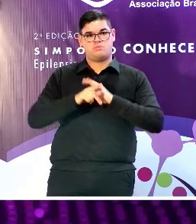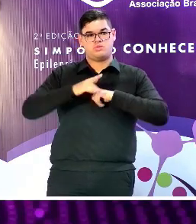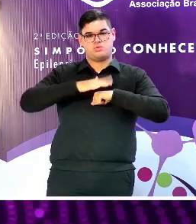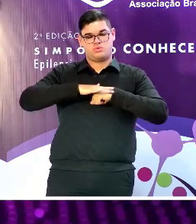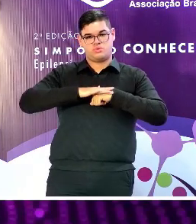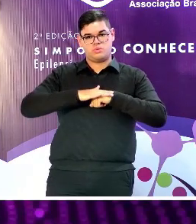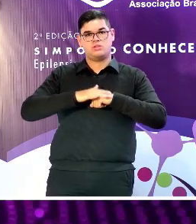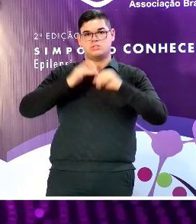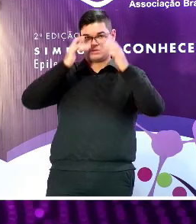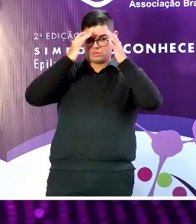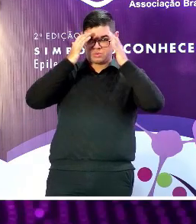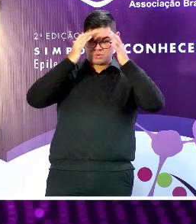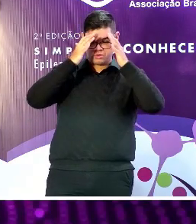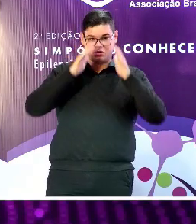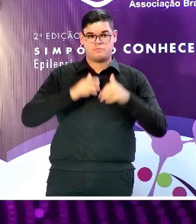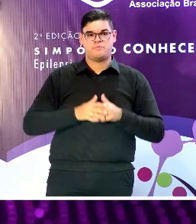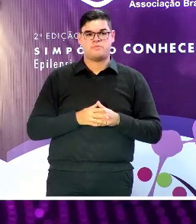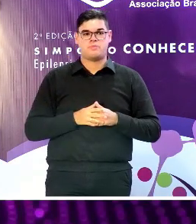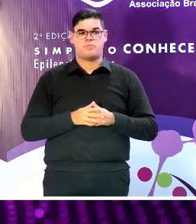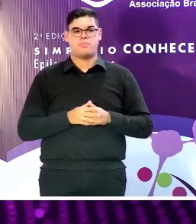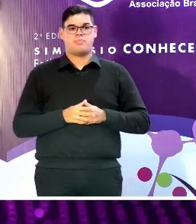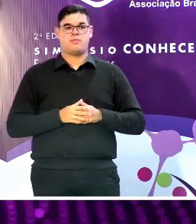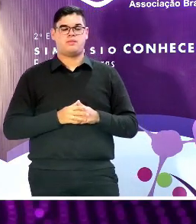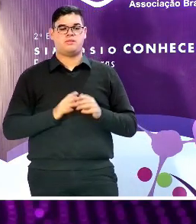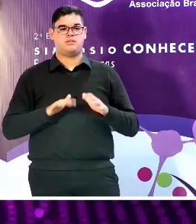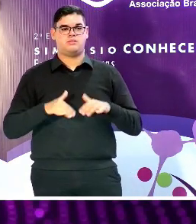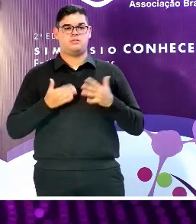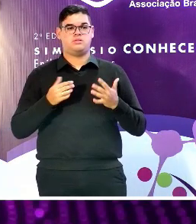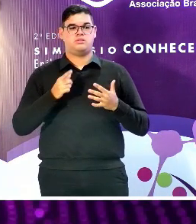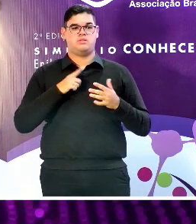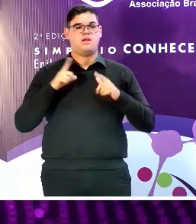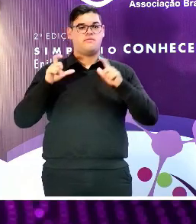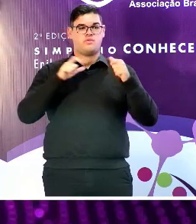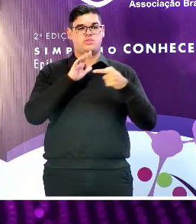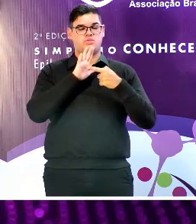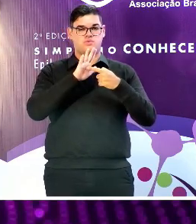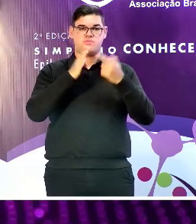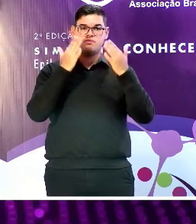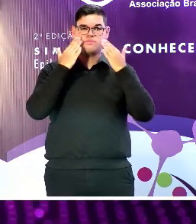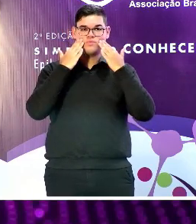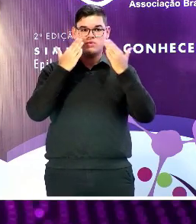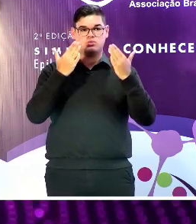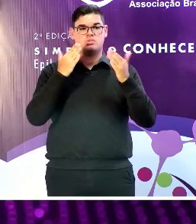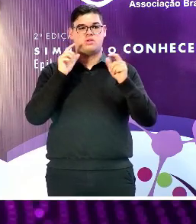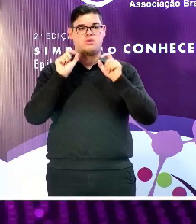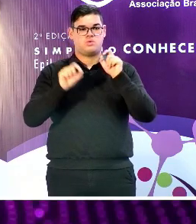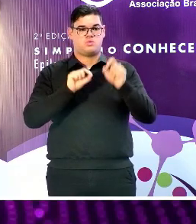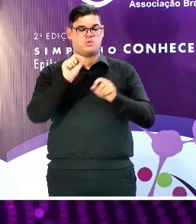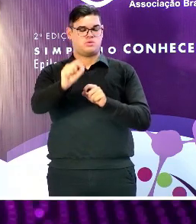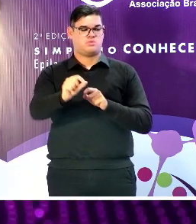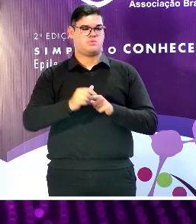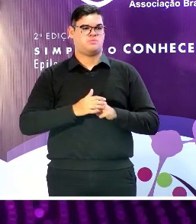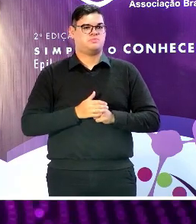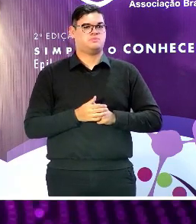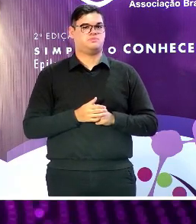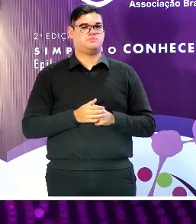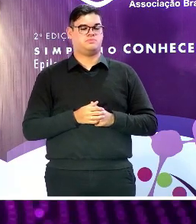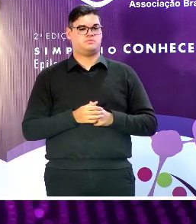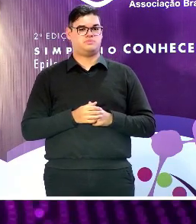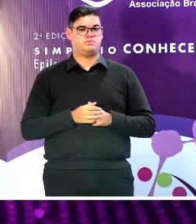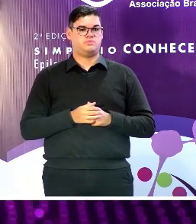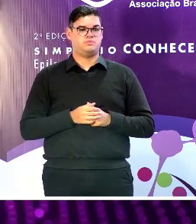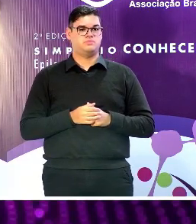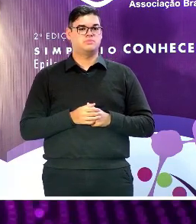neurológicas. Ali era só uma fotinha para mostrar como que é